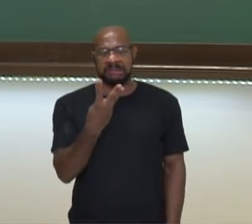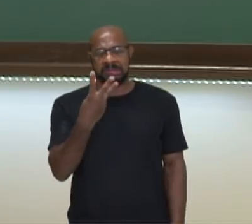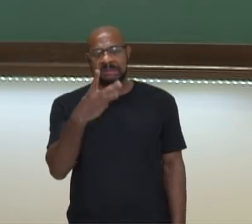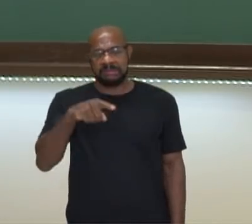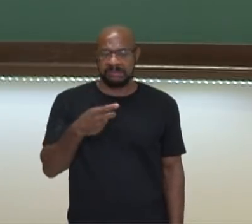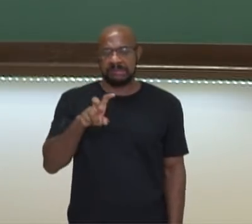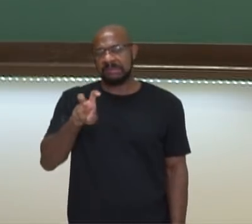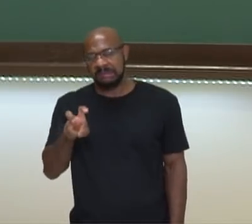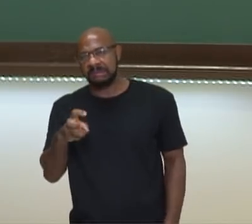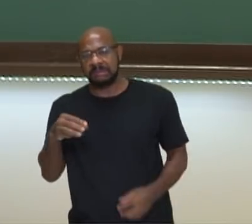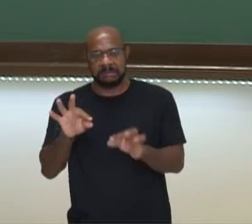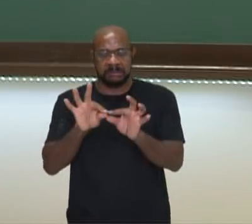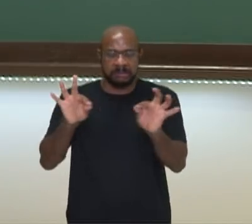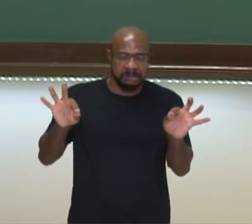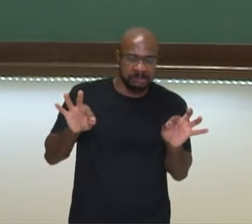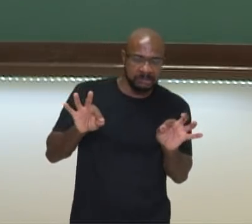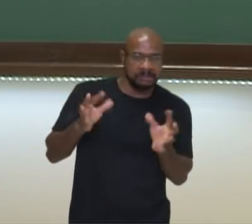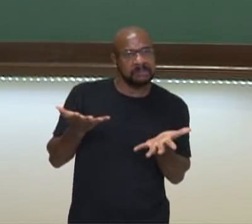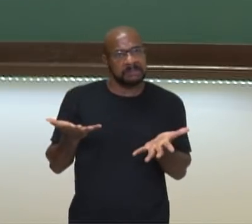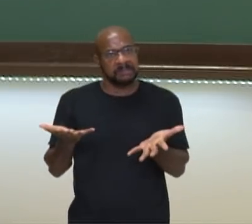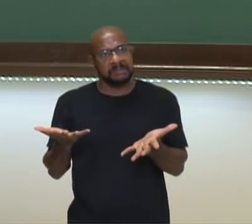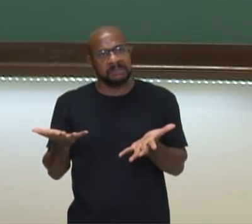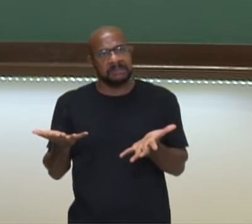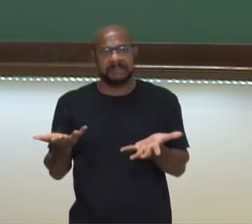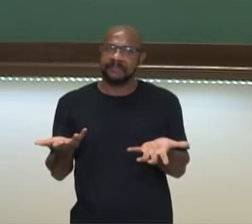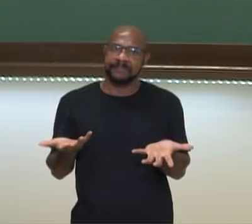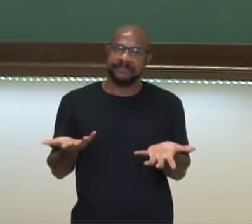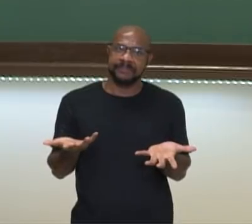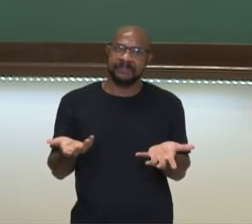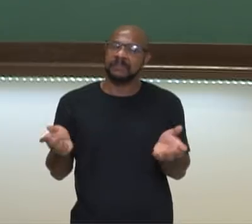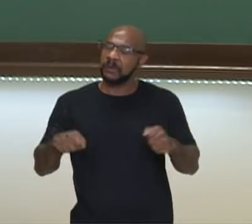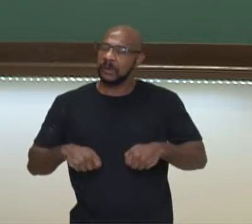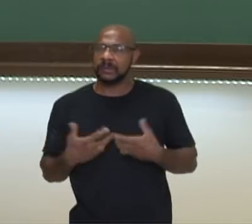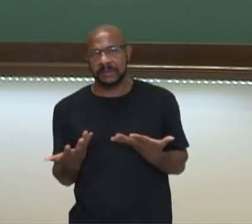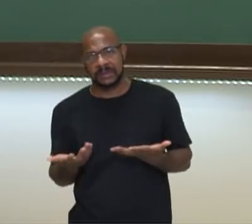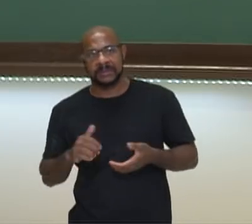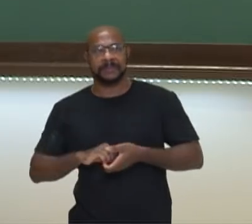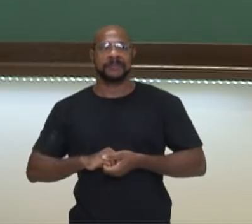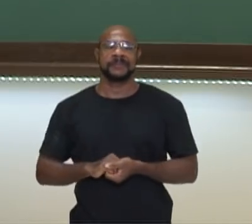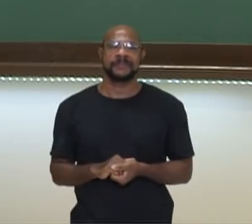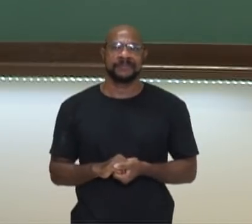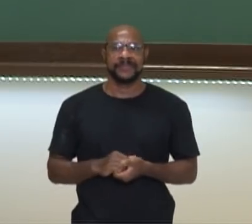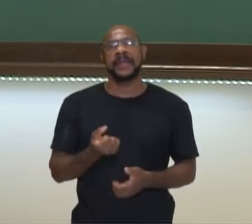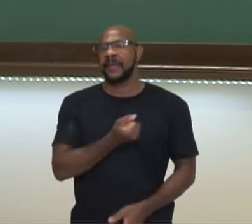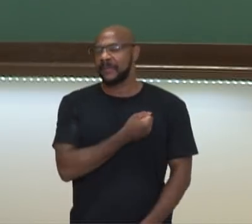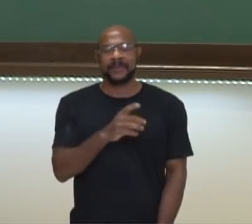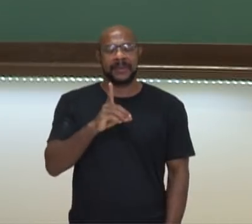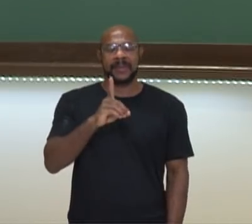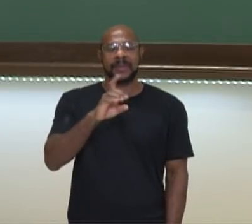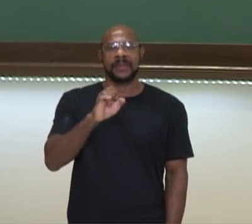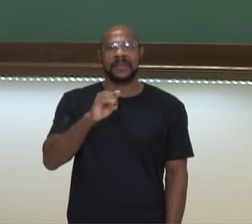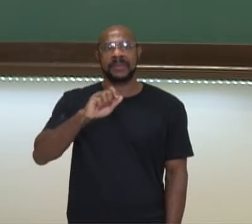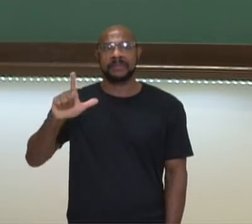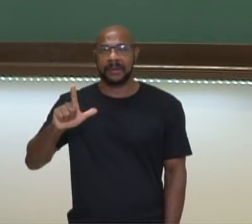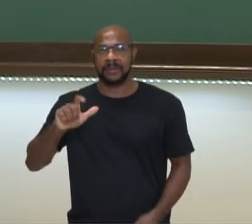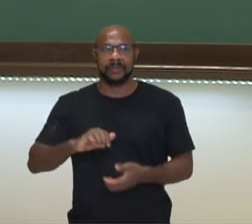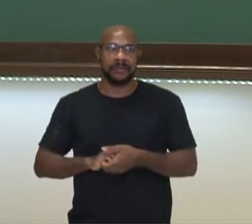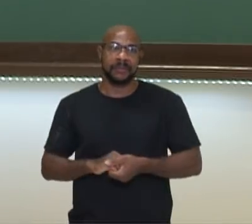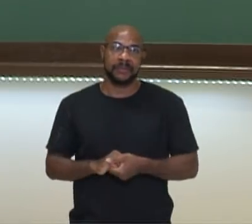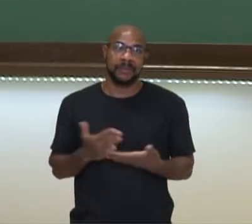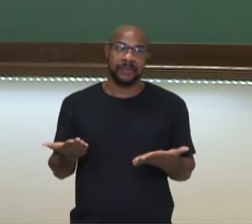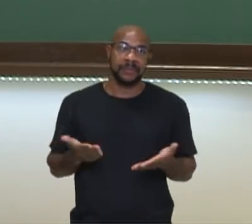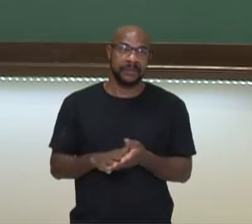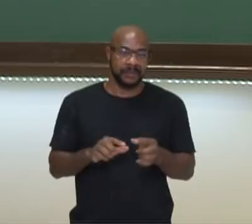ou 6,75 metros? Já estou te dando a dica se fosse o número decimal. Né? Olha,